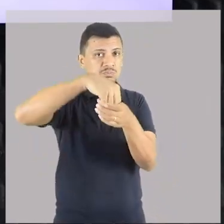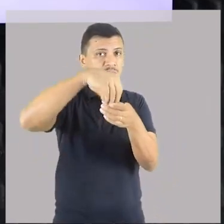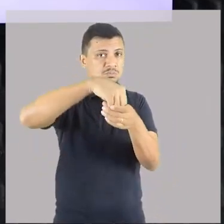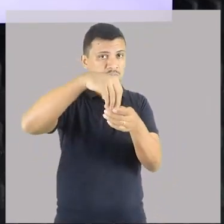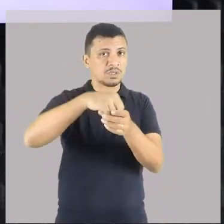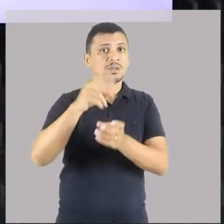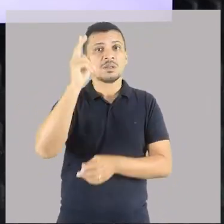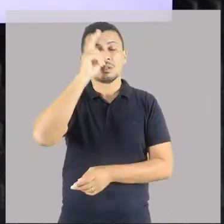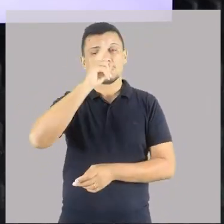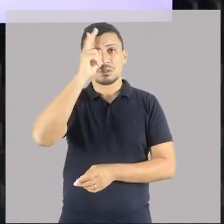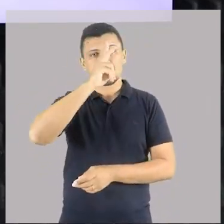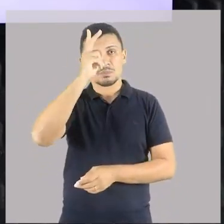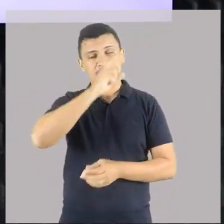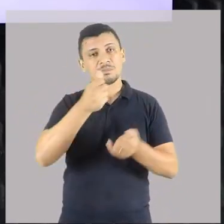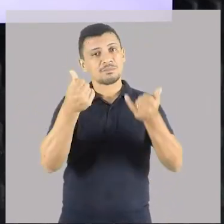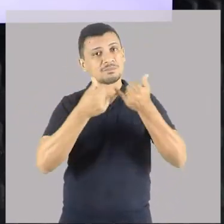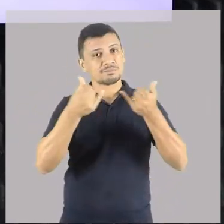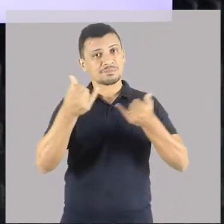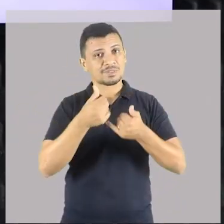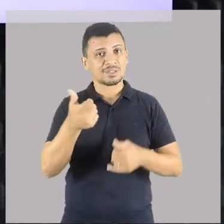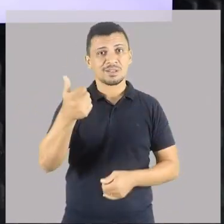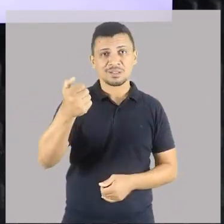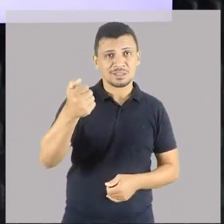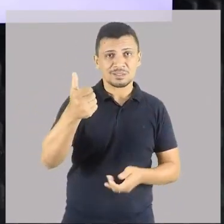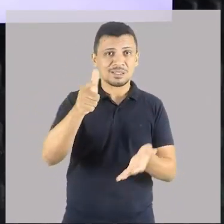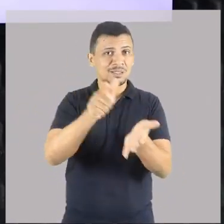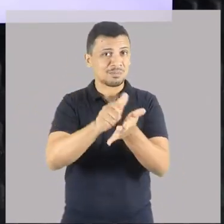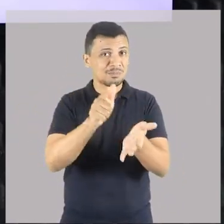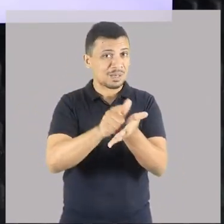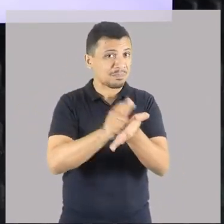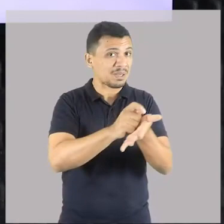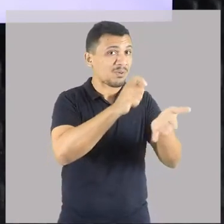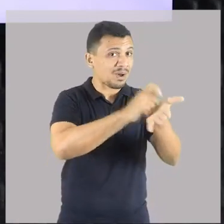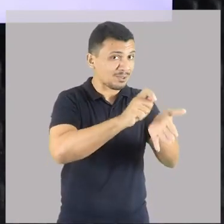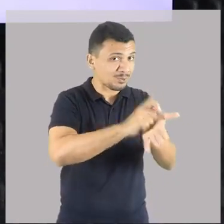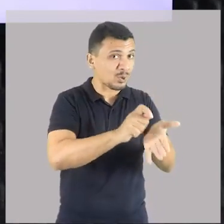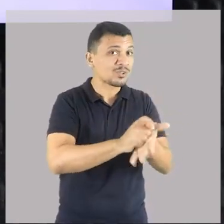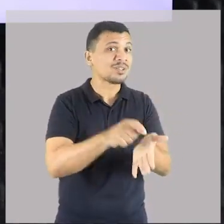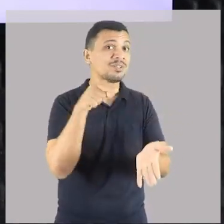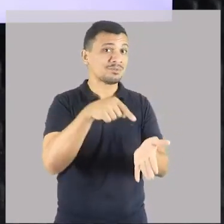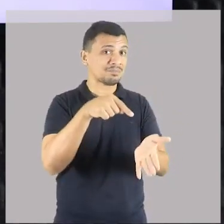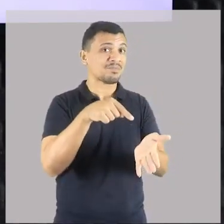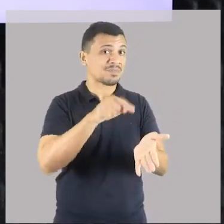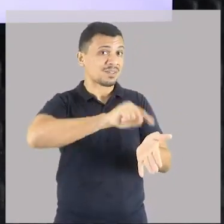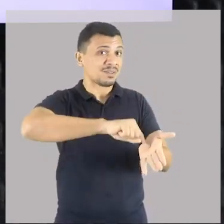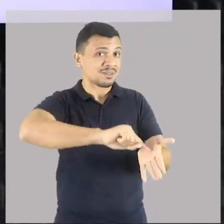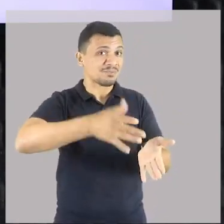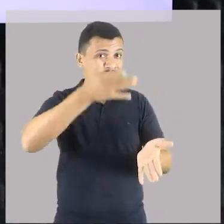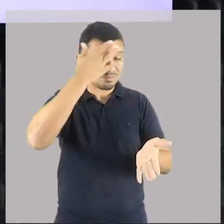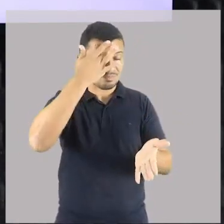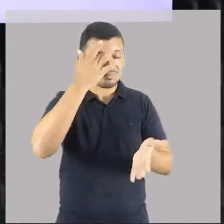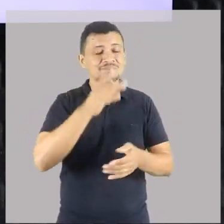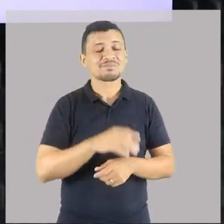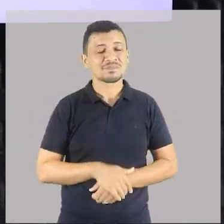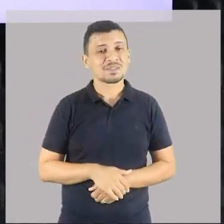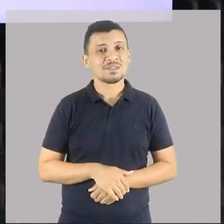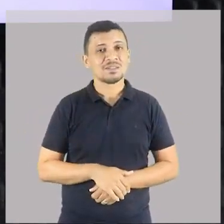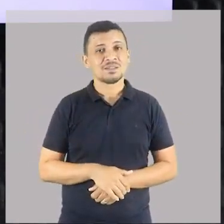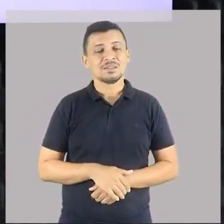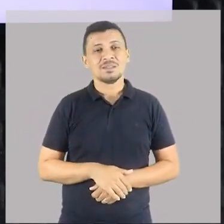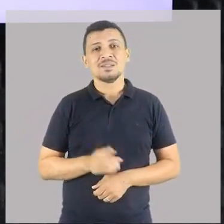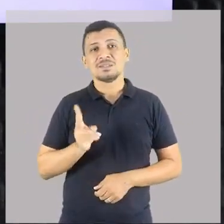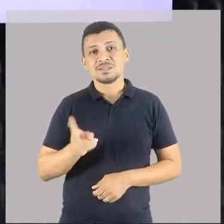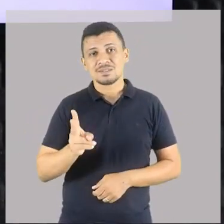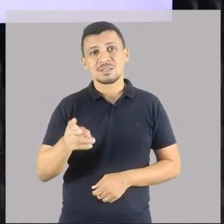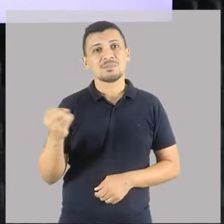dessa informação. Se você tiver com caneta, papel aí na mão, anote isso e fixe na sua memória, certo? Então, é